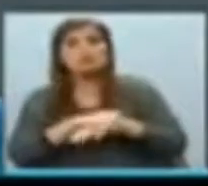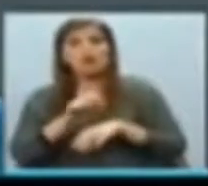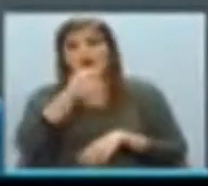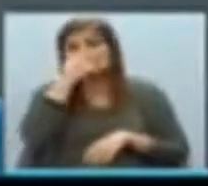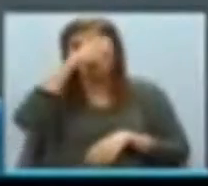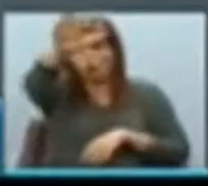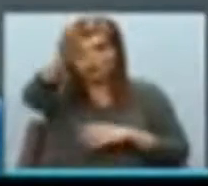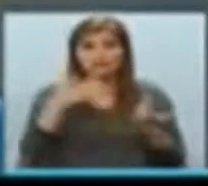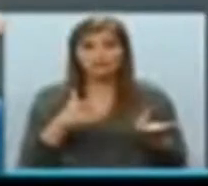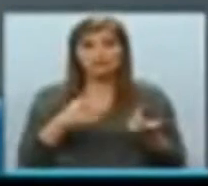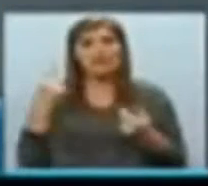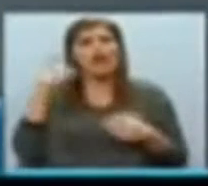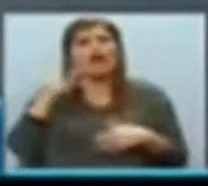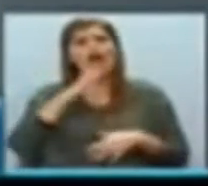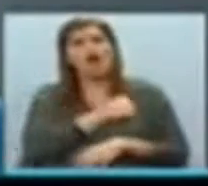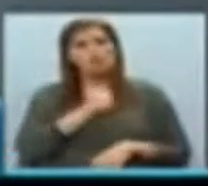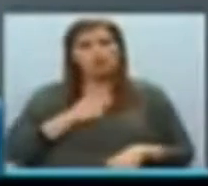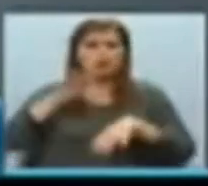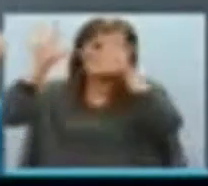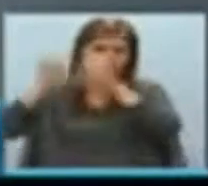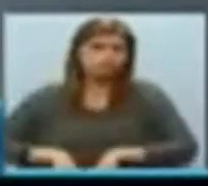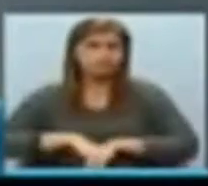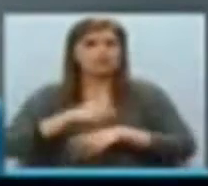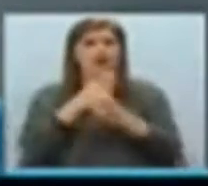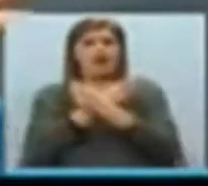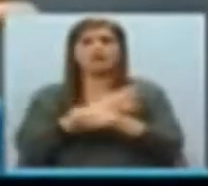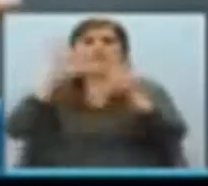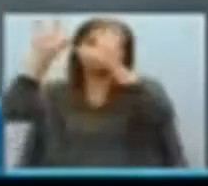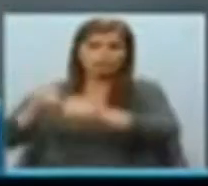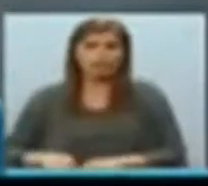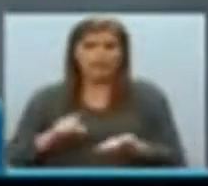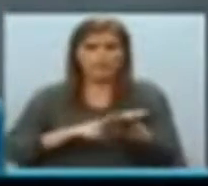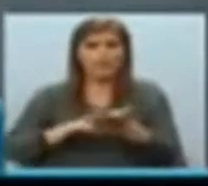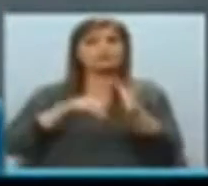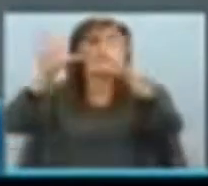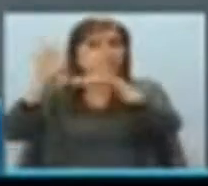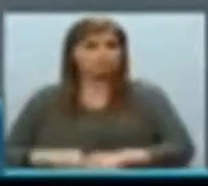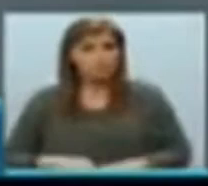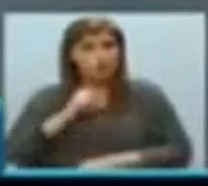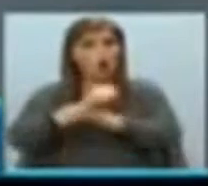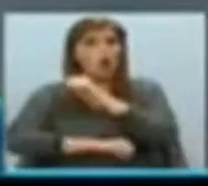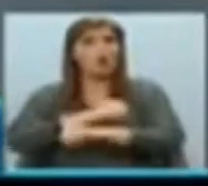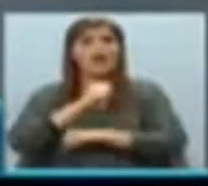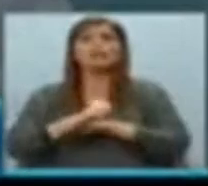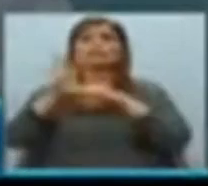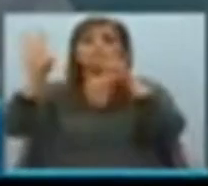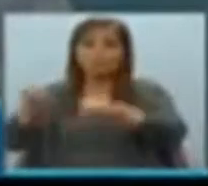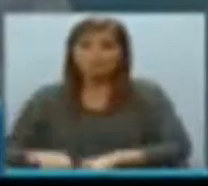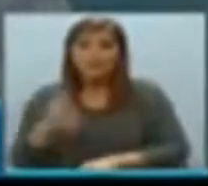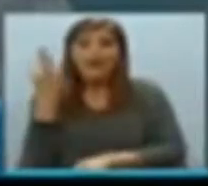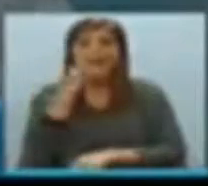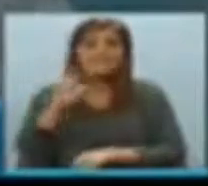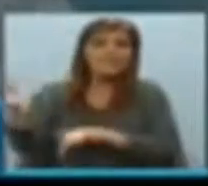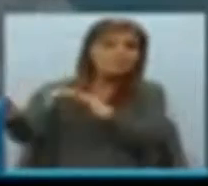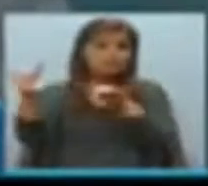já tinha polônia tomada ao ser tomada a bélgica holanda ea frança começando a ser invadida e é nesse momento